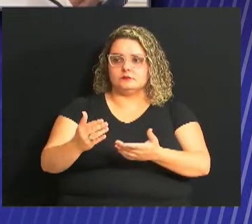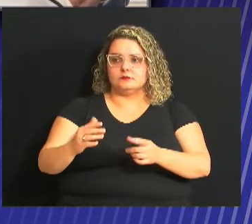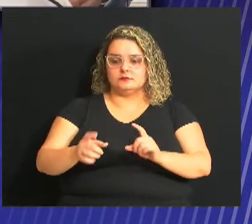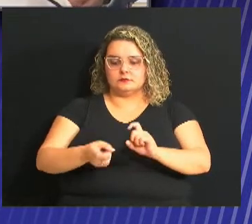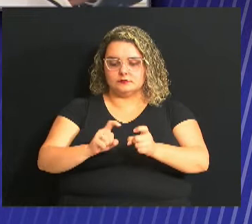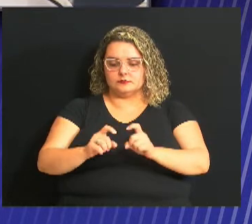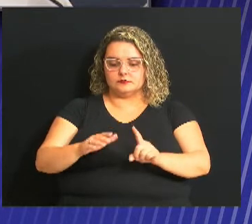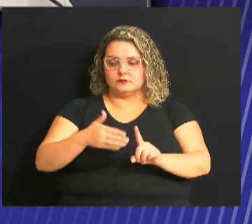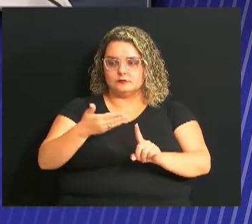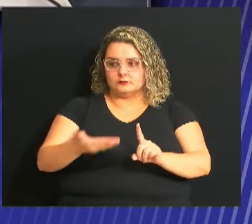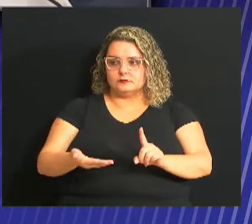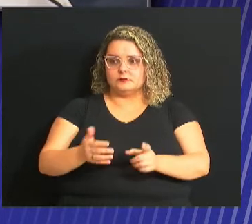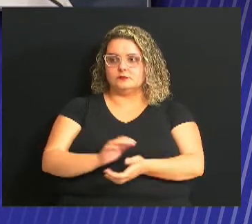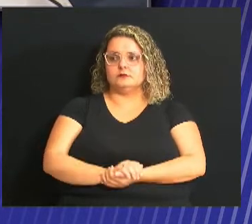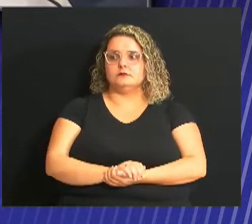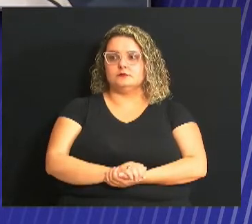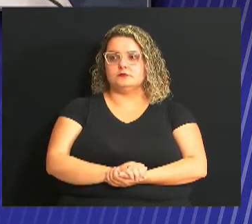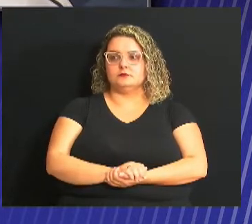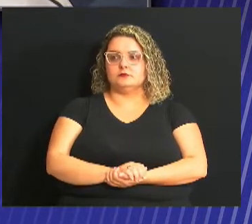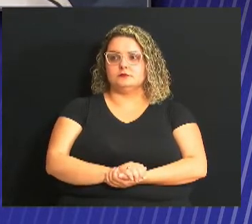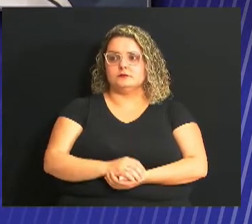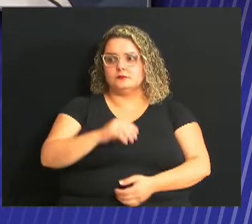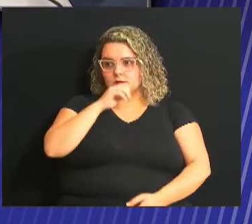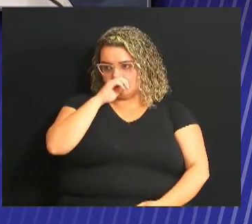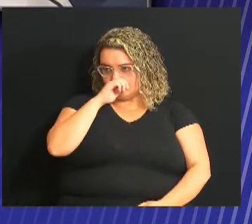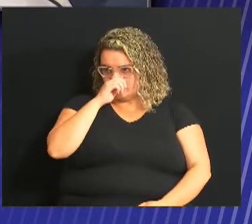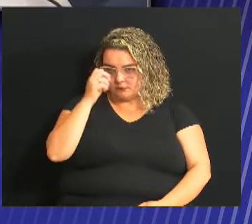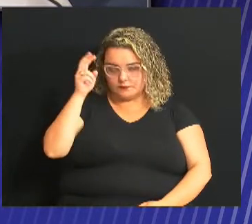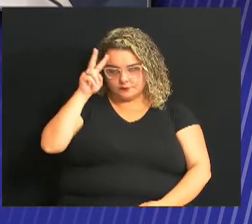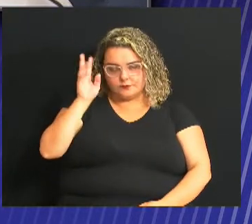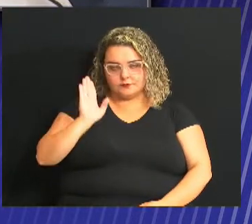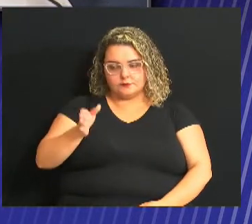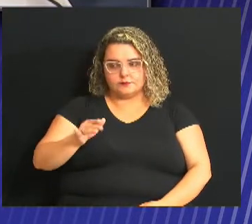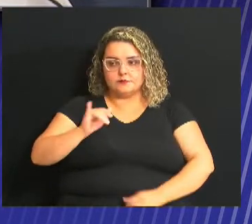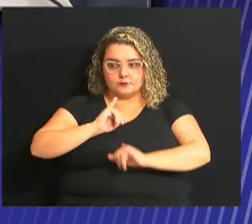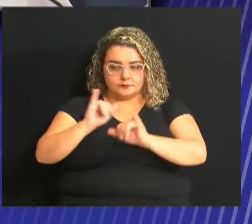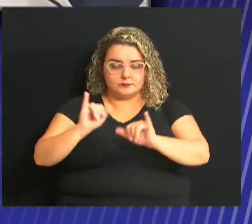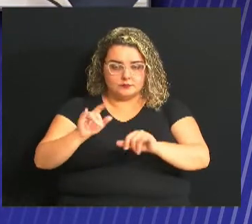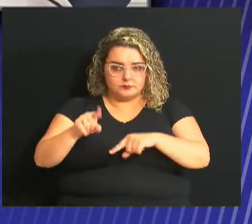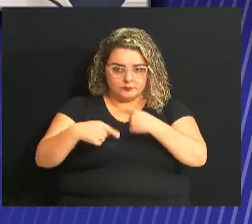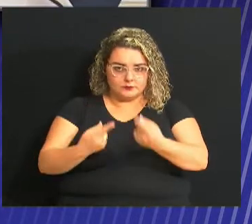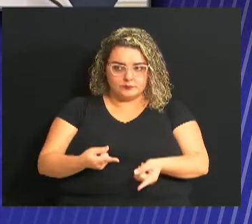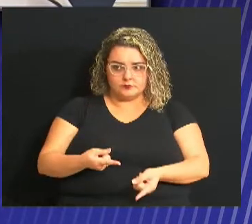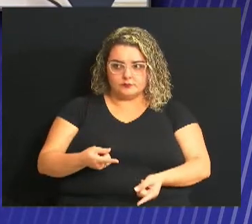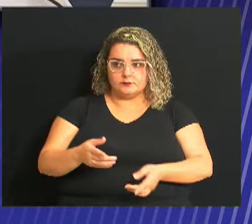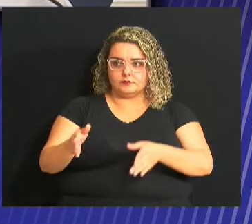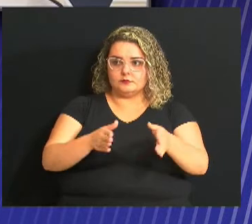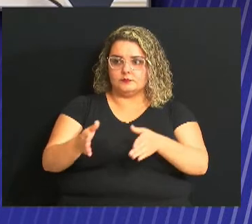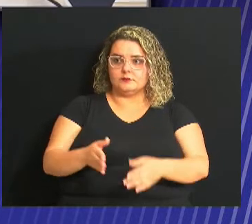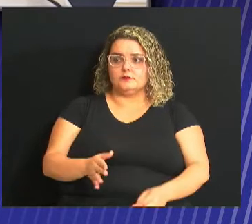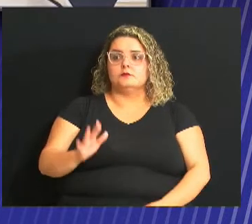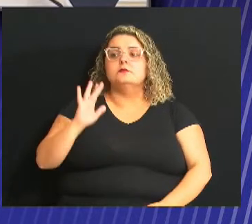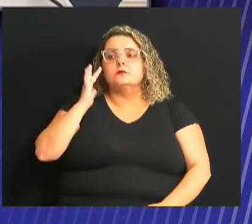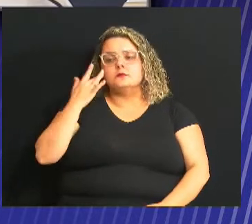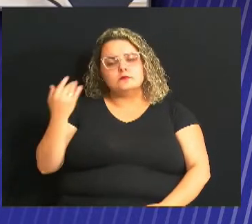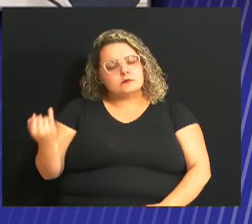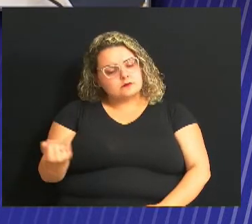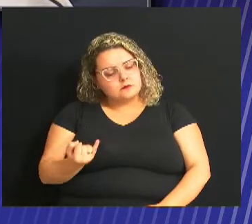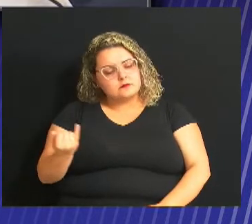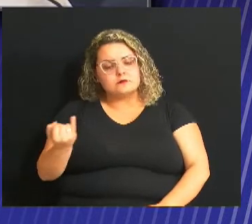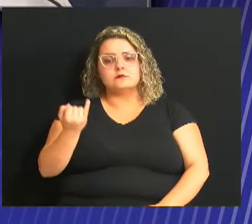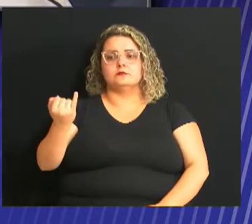solenidade, uma história que eu acho, uma historinha que eu já contei em outras oportunidades, mas eu acho extremamente pertinente